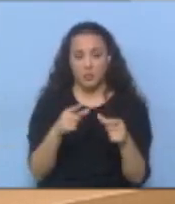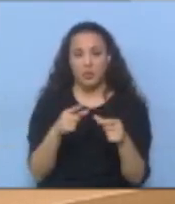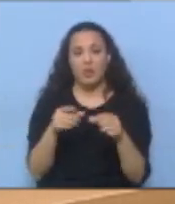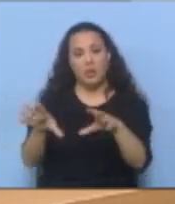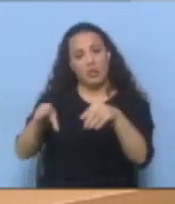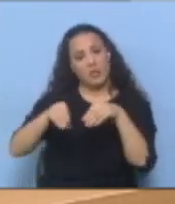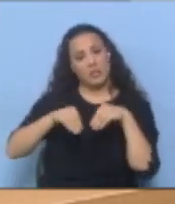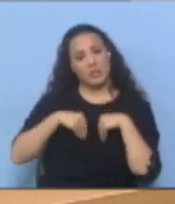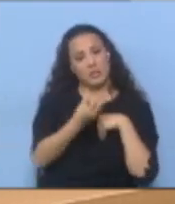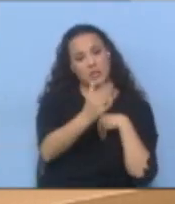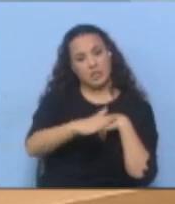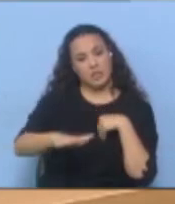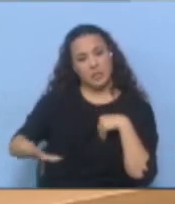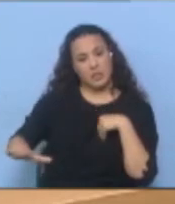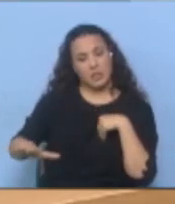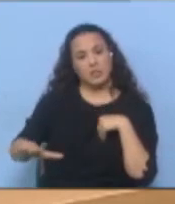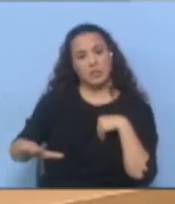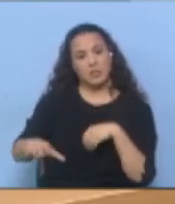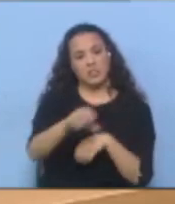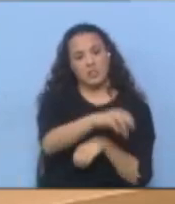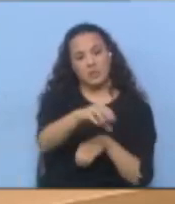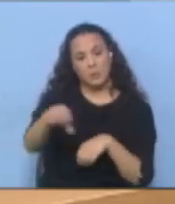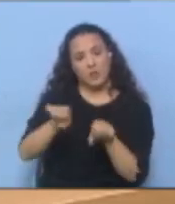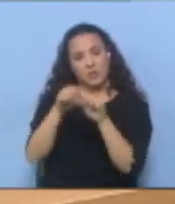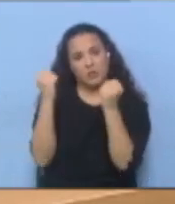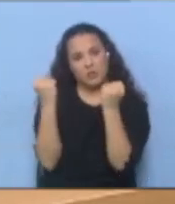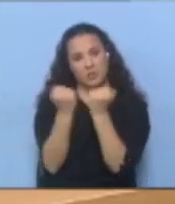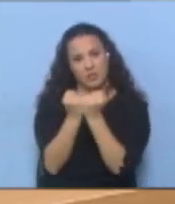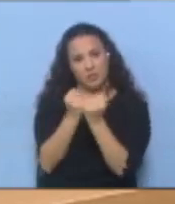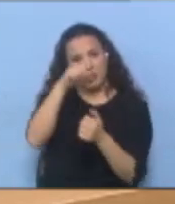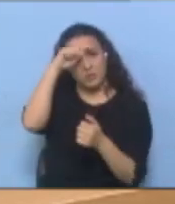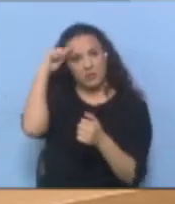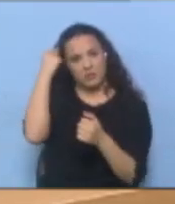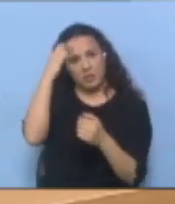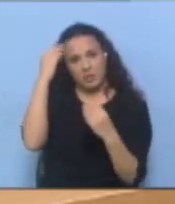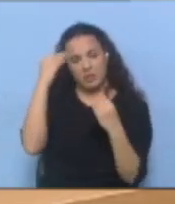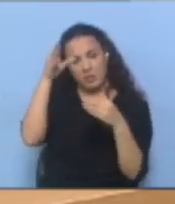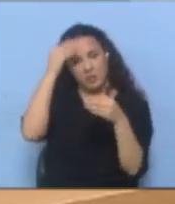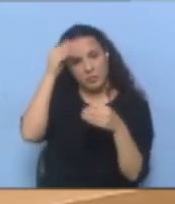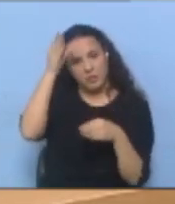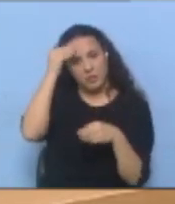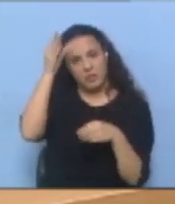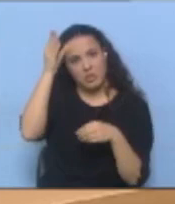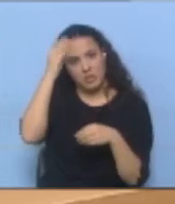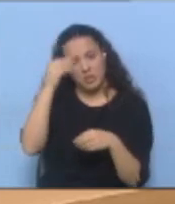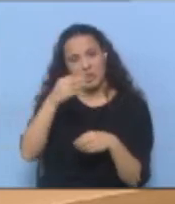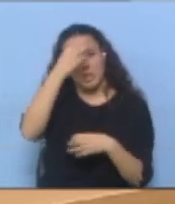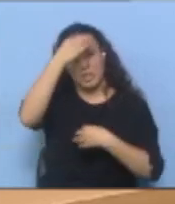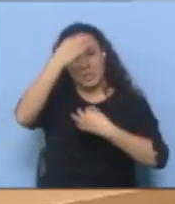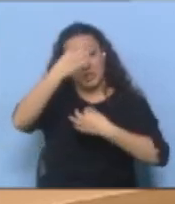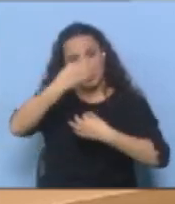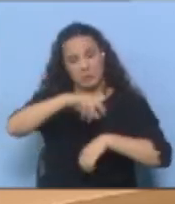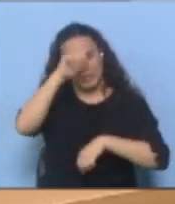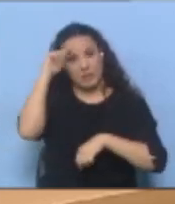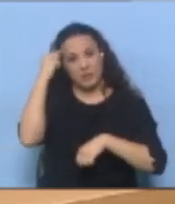crianças, digamos, de bairros sociais, com dificuldades, digamos assim, de aprendizagem, dificuldades também de disciplina, e ele